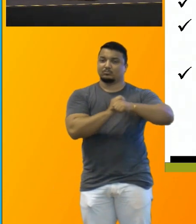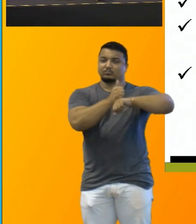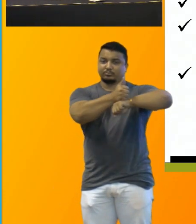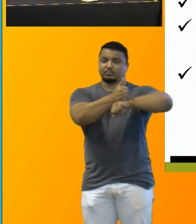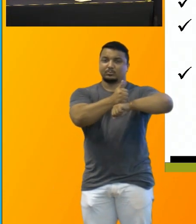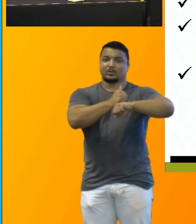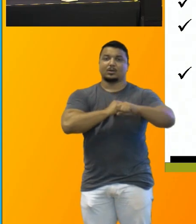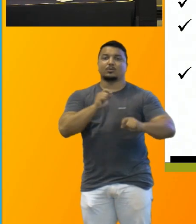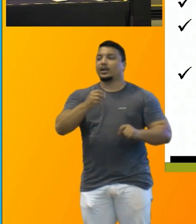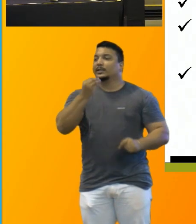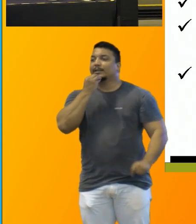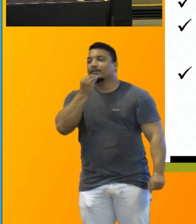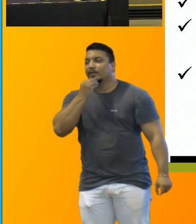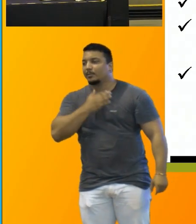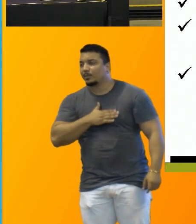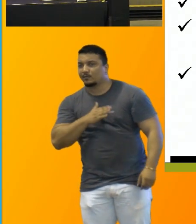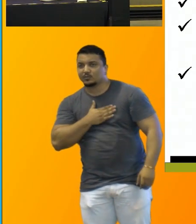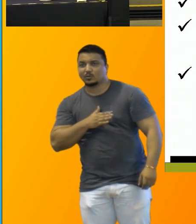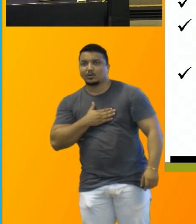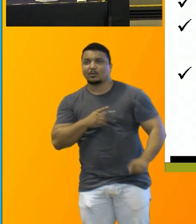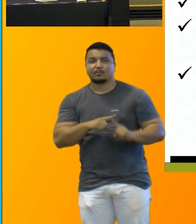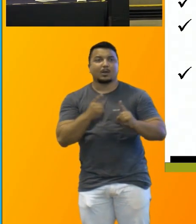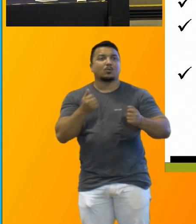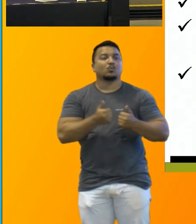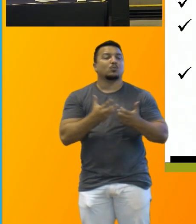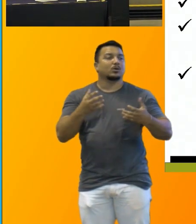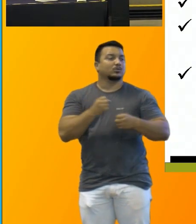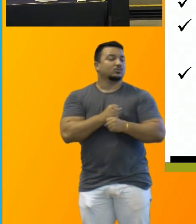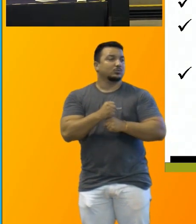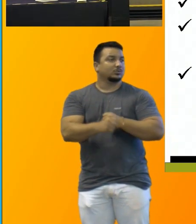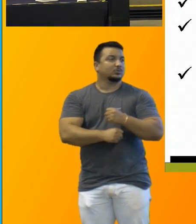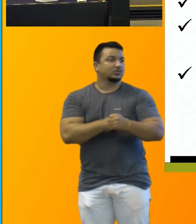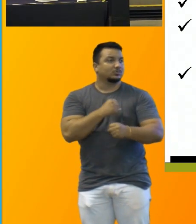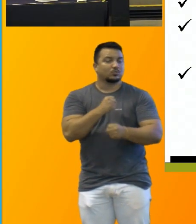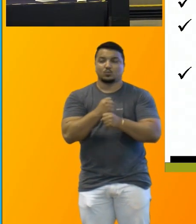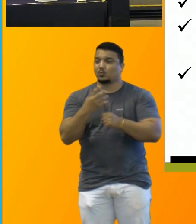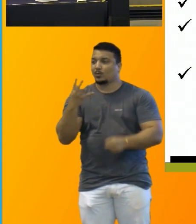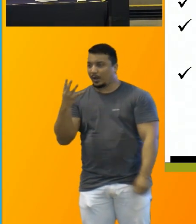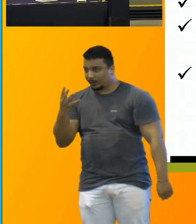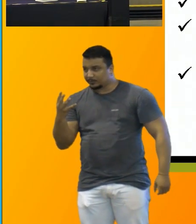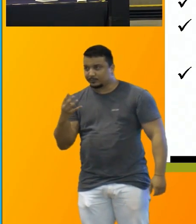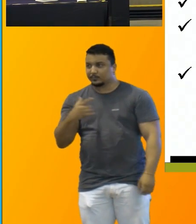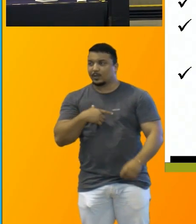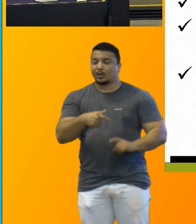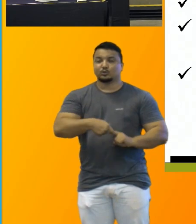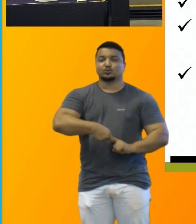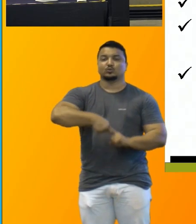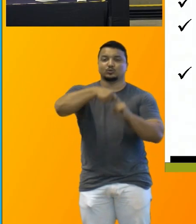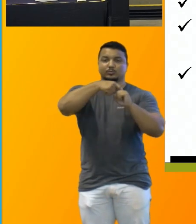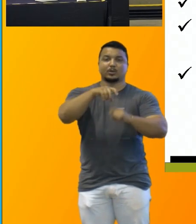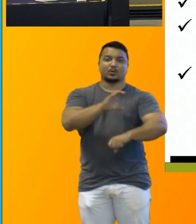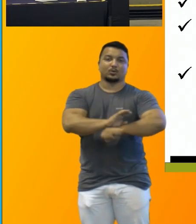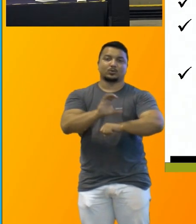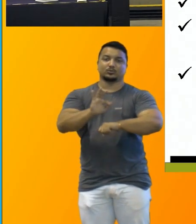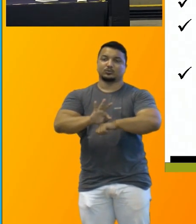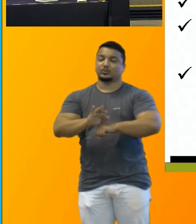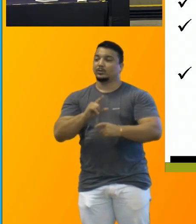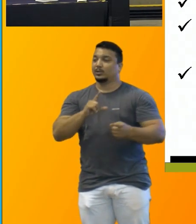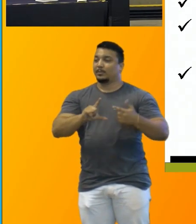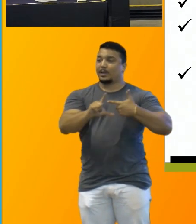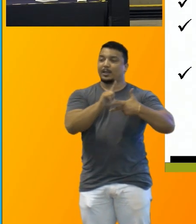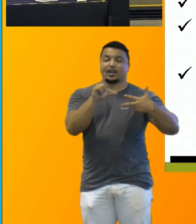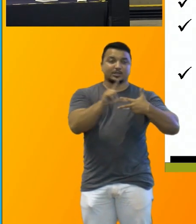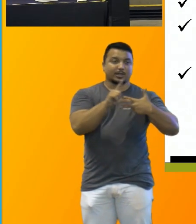diz, era para ser provisório, mas durou 4 anos. Ele suspende a Constituição, suspende o poder legislativo e